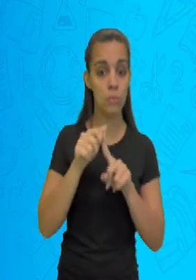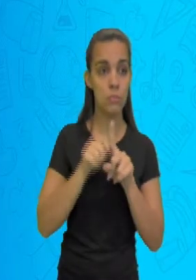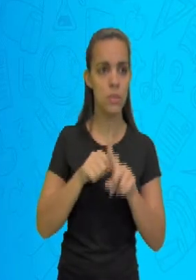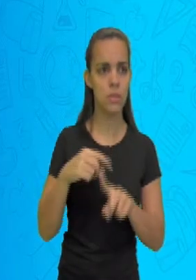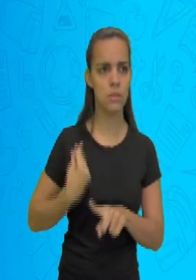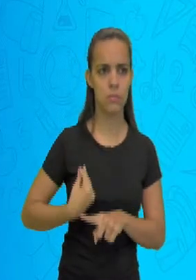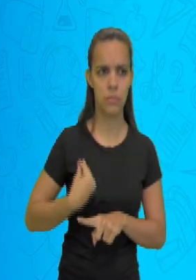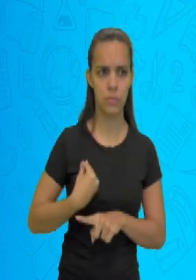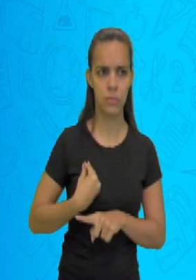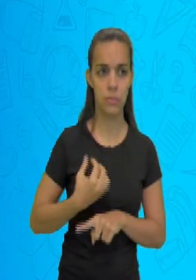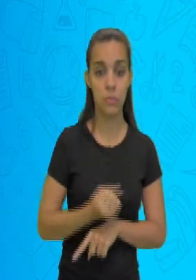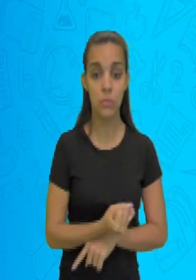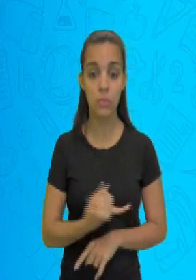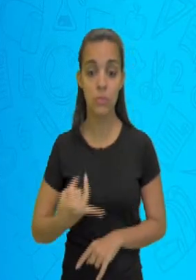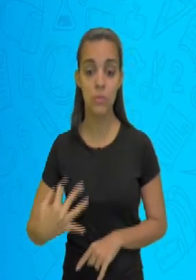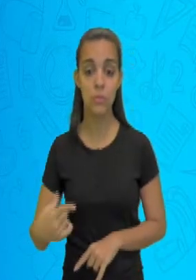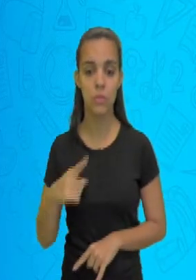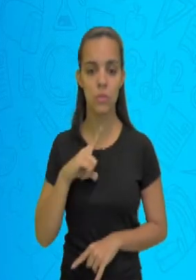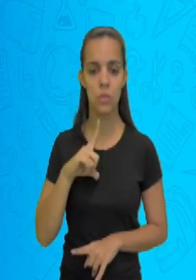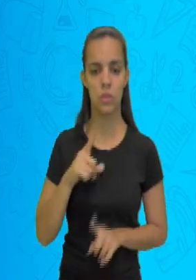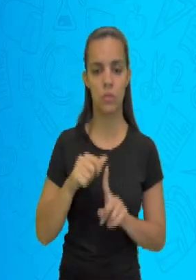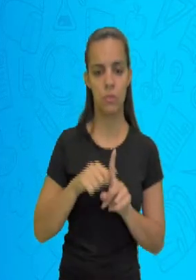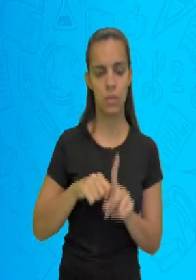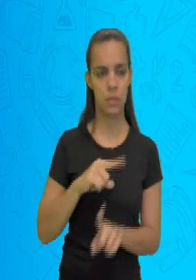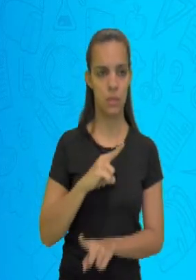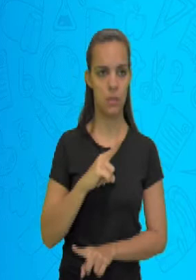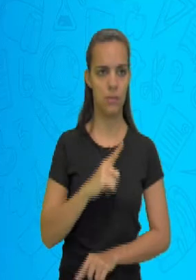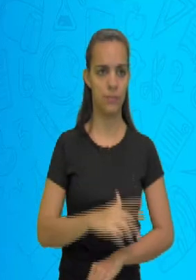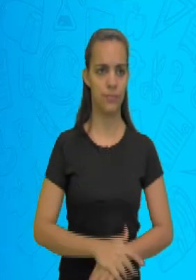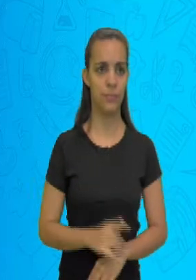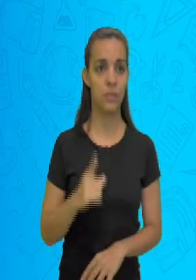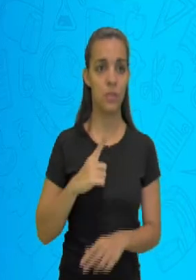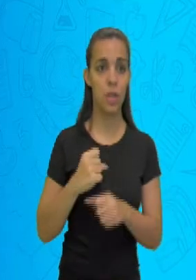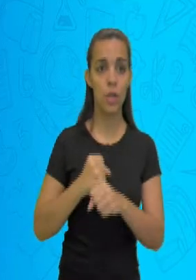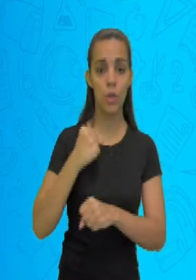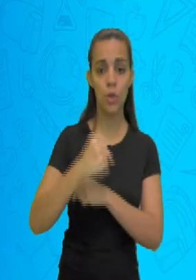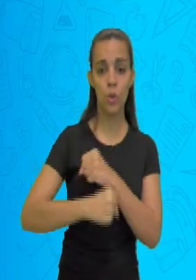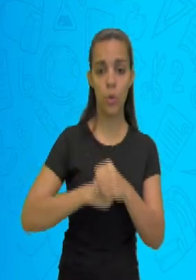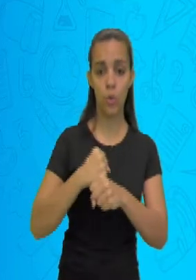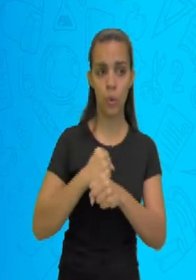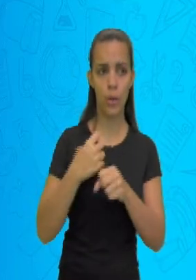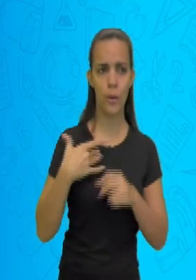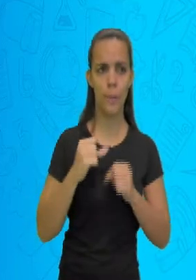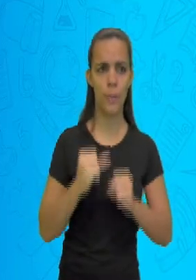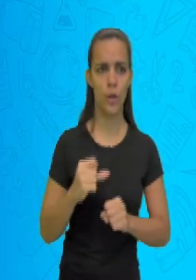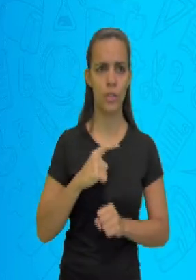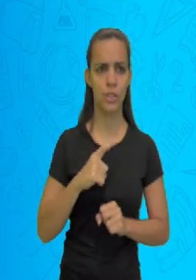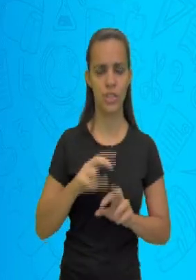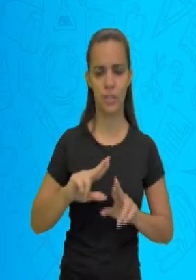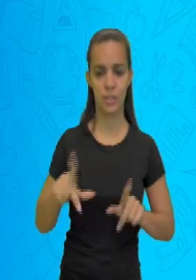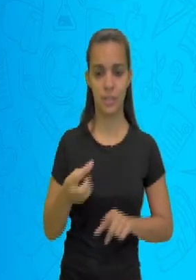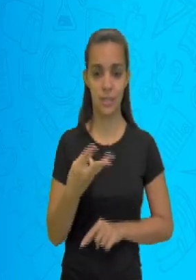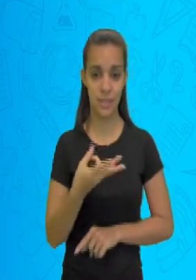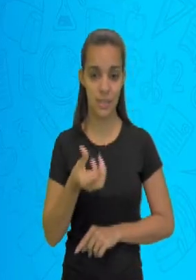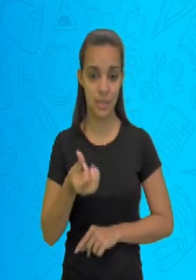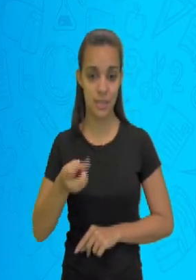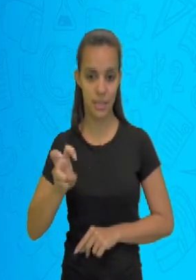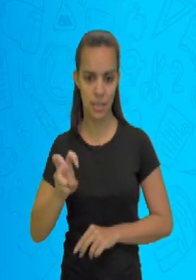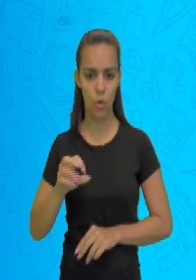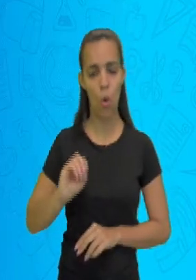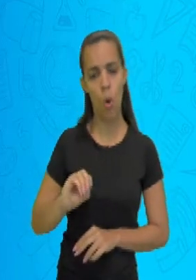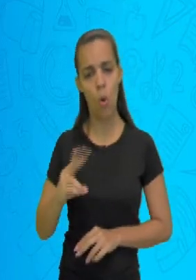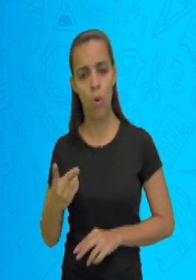estamos e quantos dias ele tem. E o ano pode ter de 365 dias, que